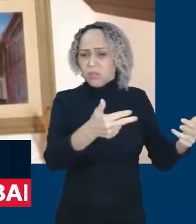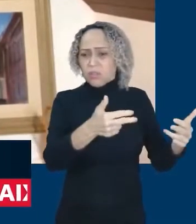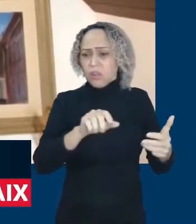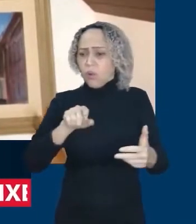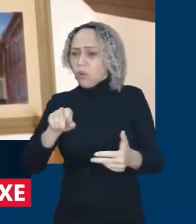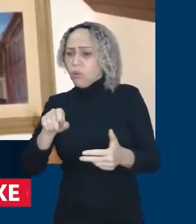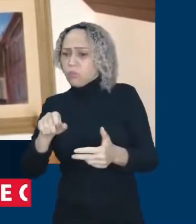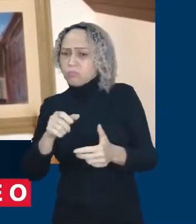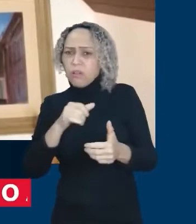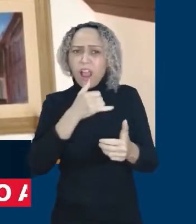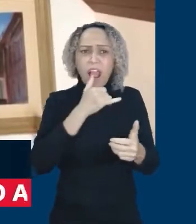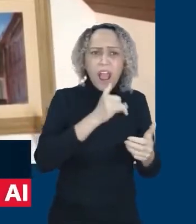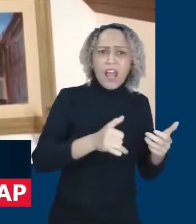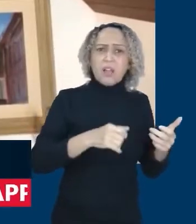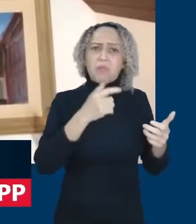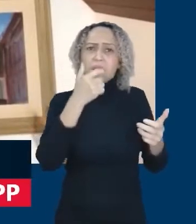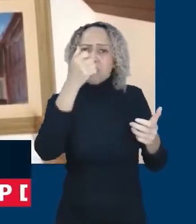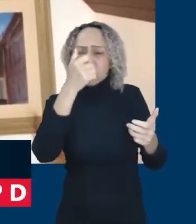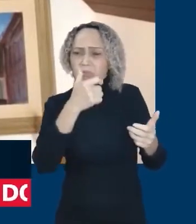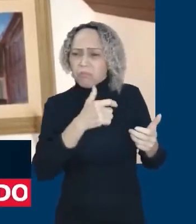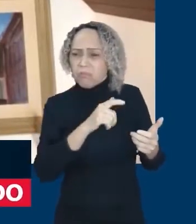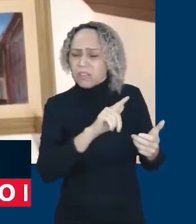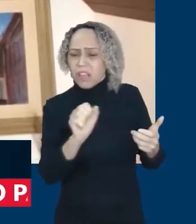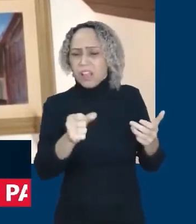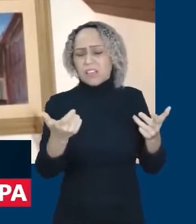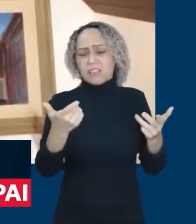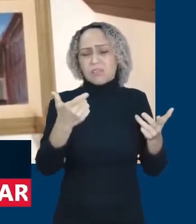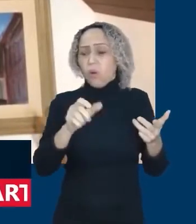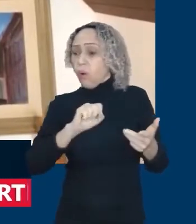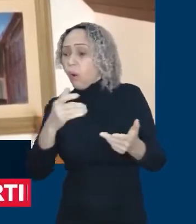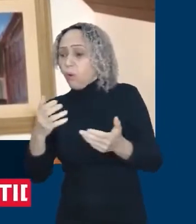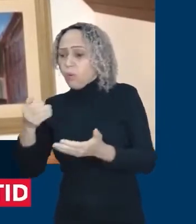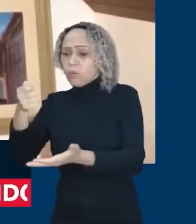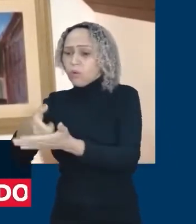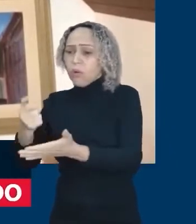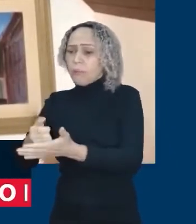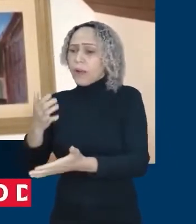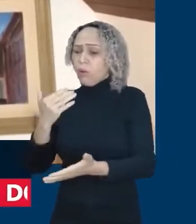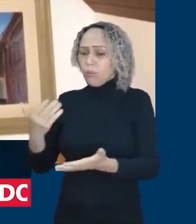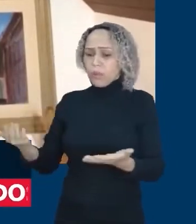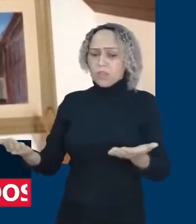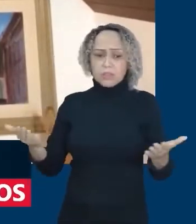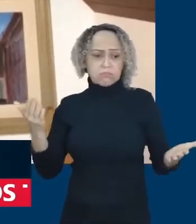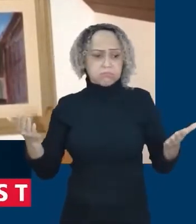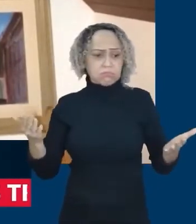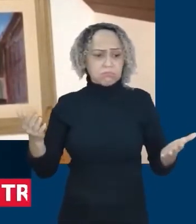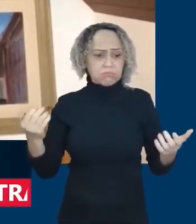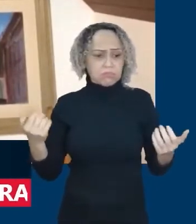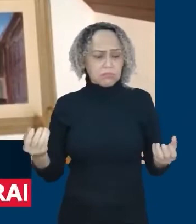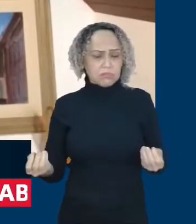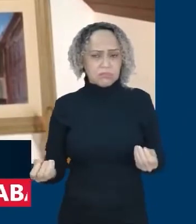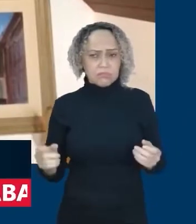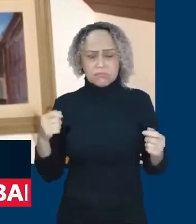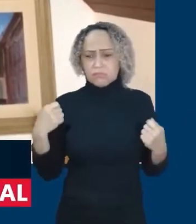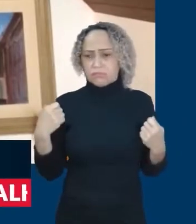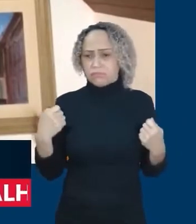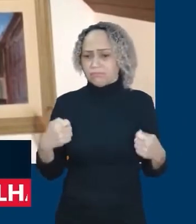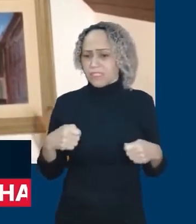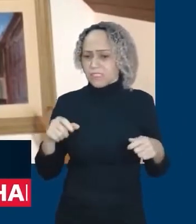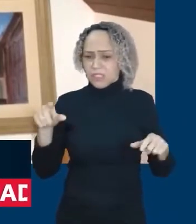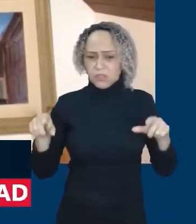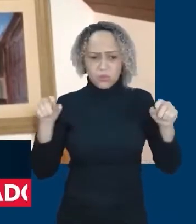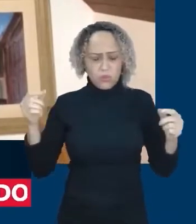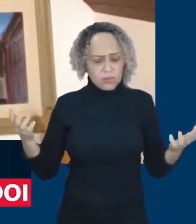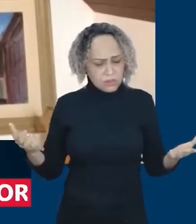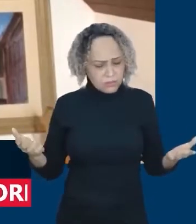essas decisões serão tomadas se nós viermos a ocupar o poder no Estado. E não são impossíveis, porque nós já